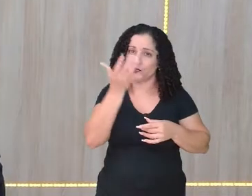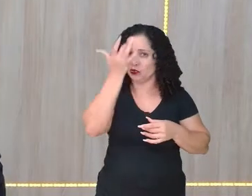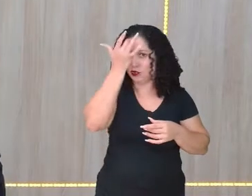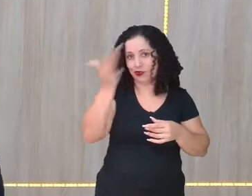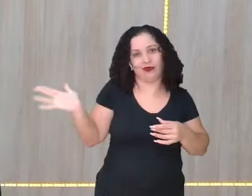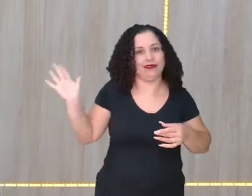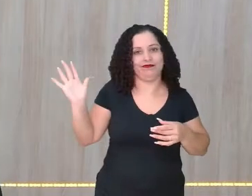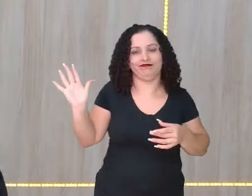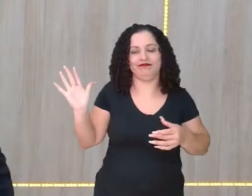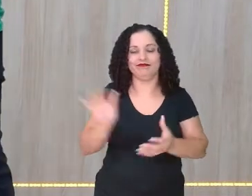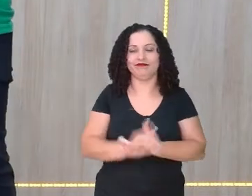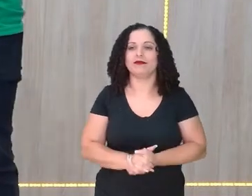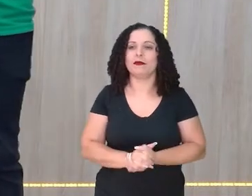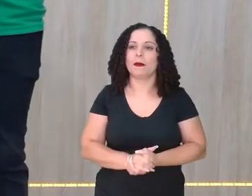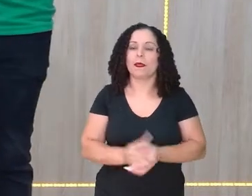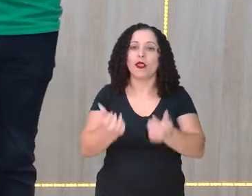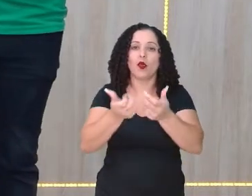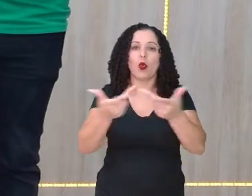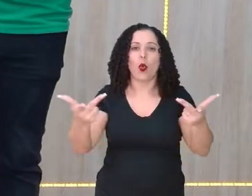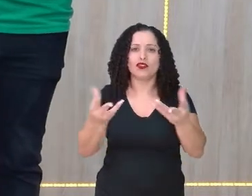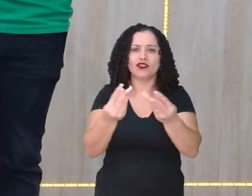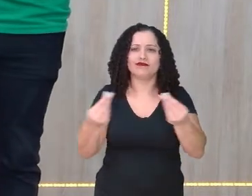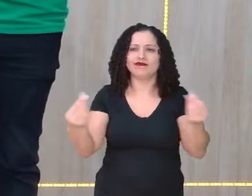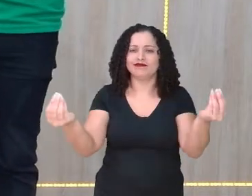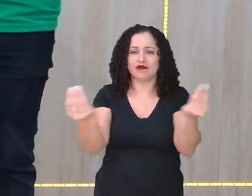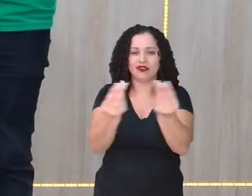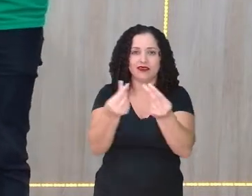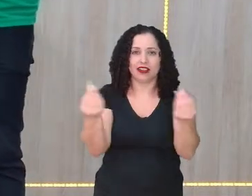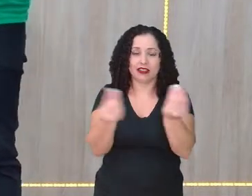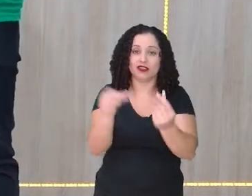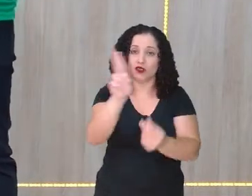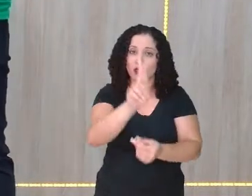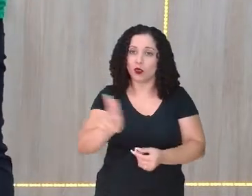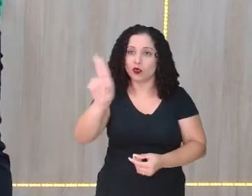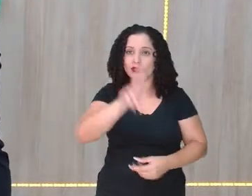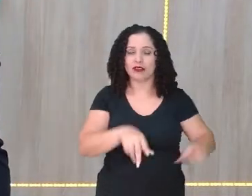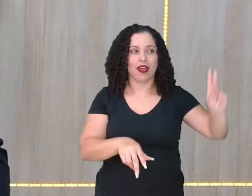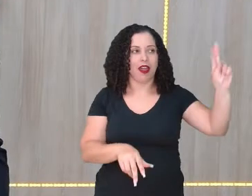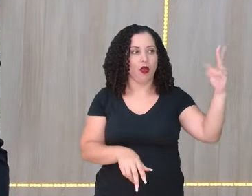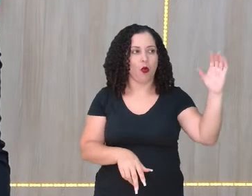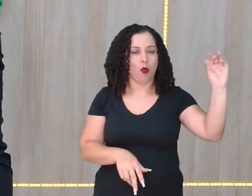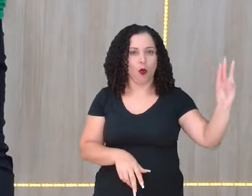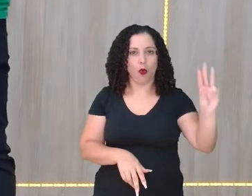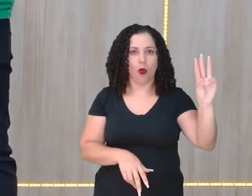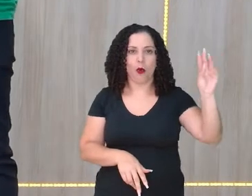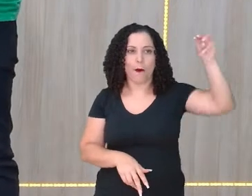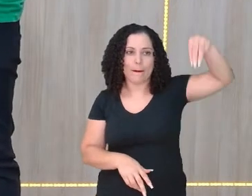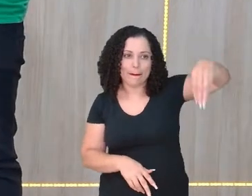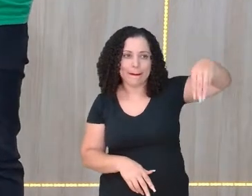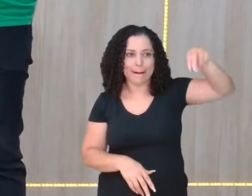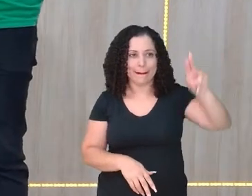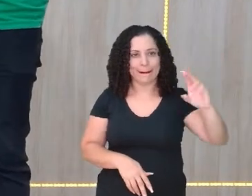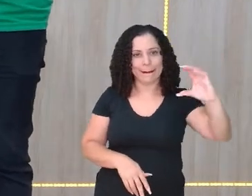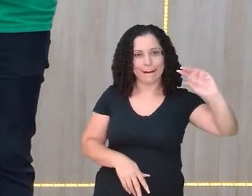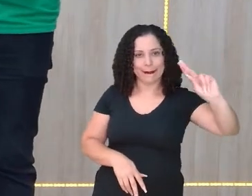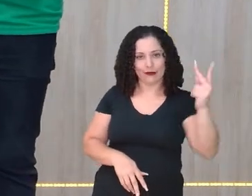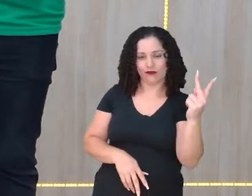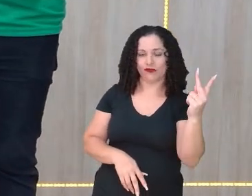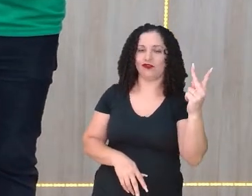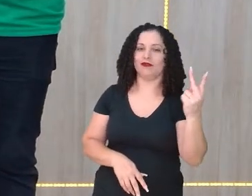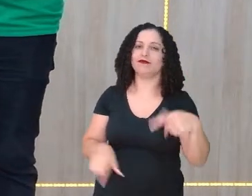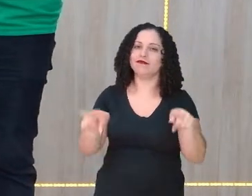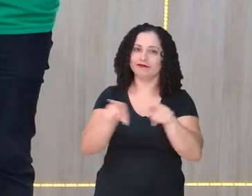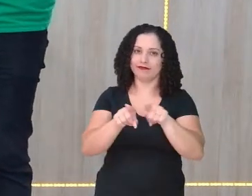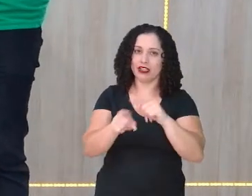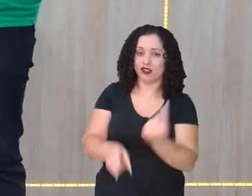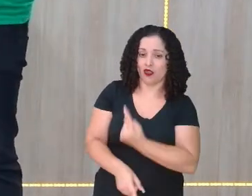que é abstrato, eu geralmente vou usar how much, e para aquilo que é singular também eu vou usar